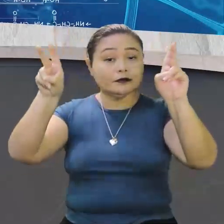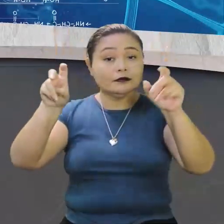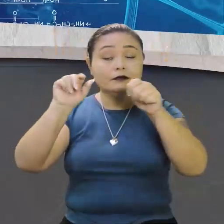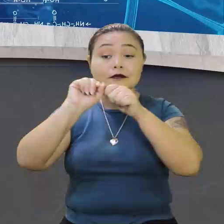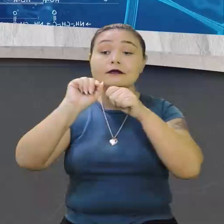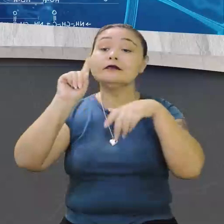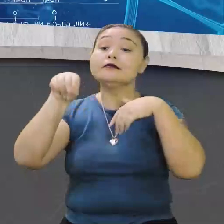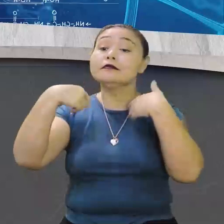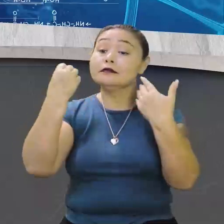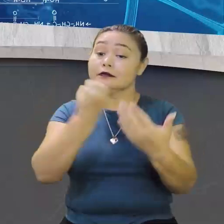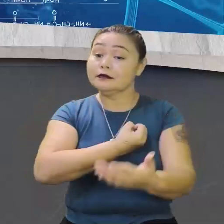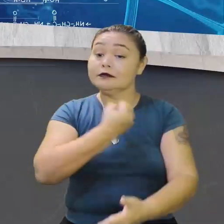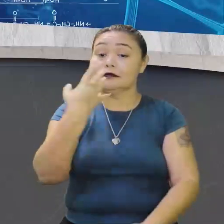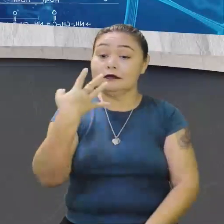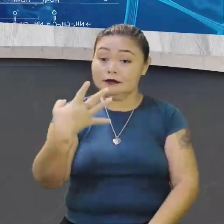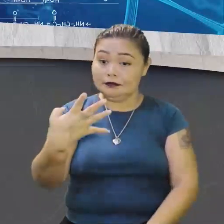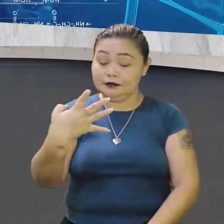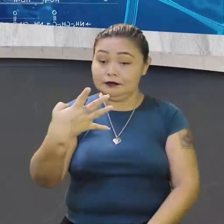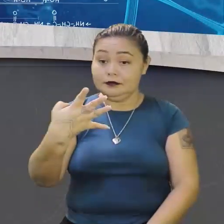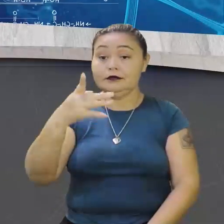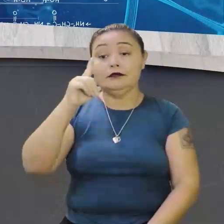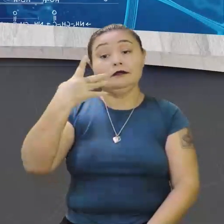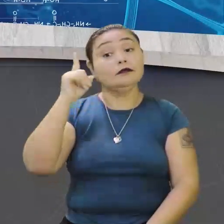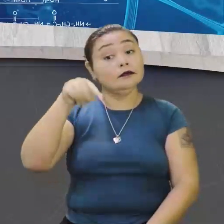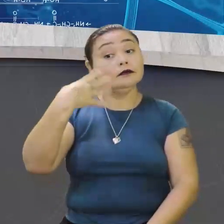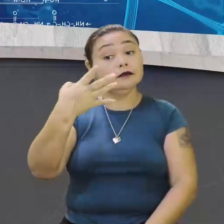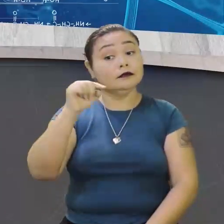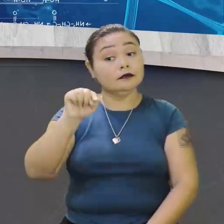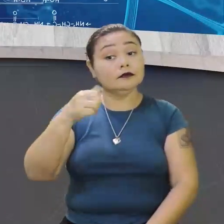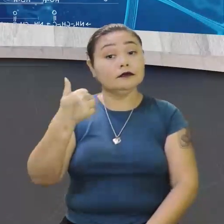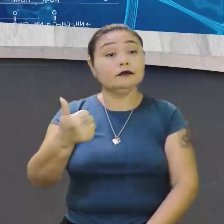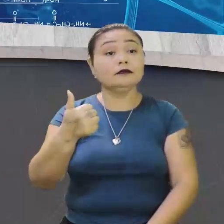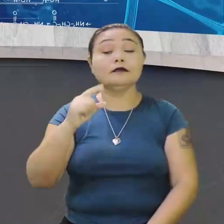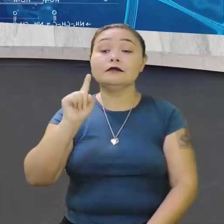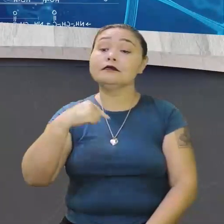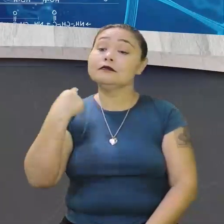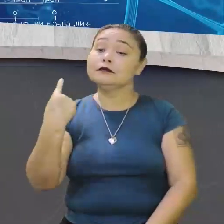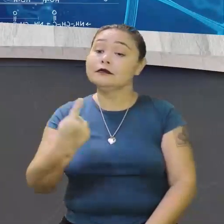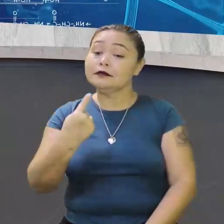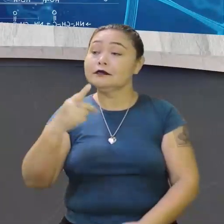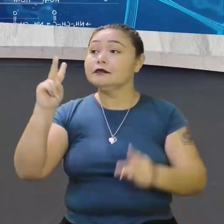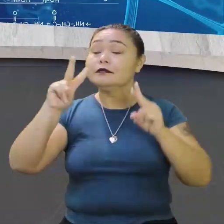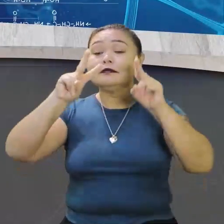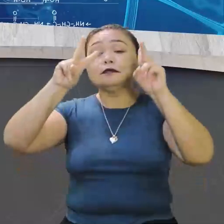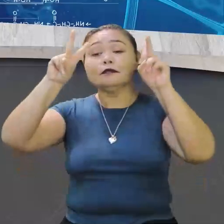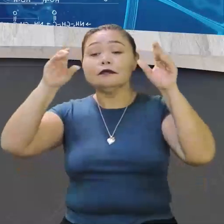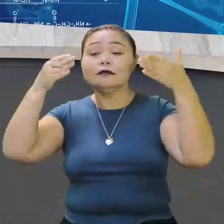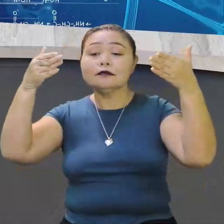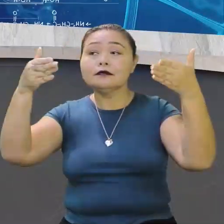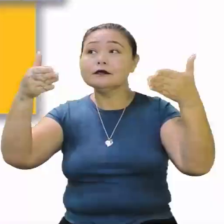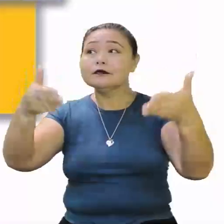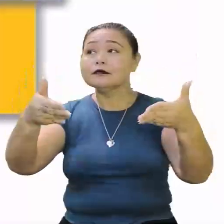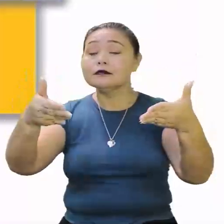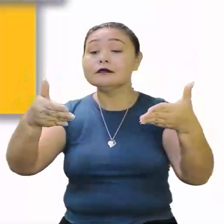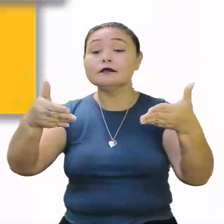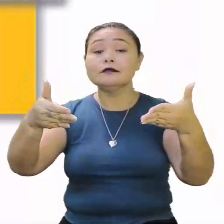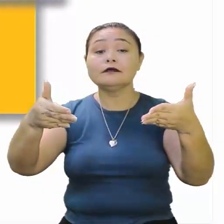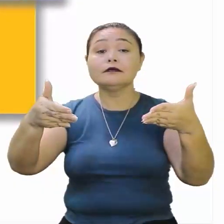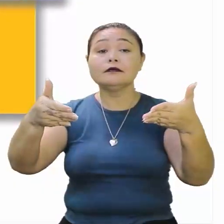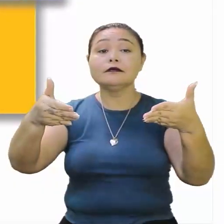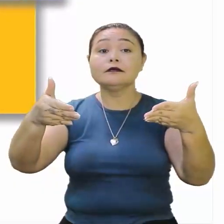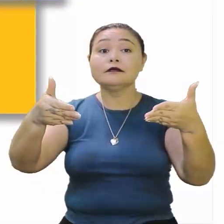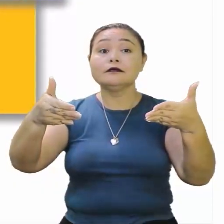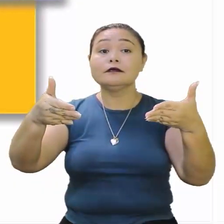número 4, né? Onde na 4.1 nós vamos abordar sobre, olha só,